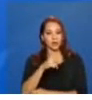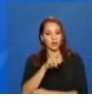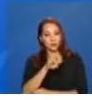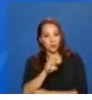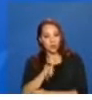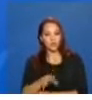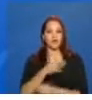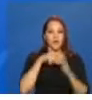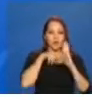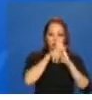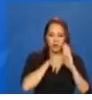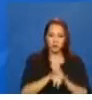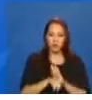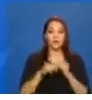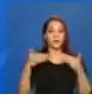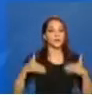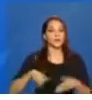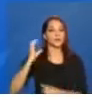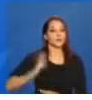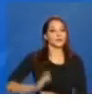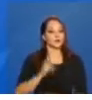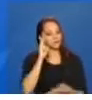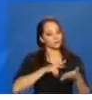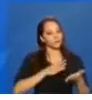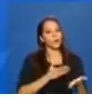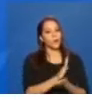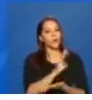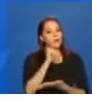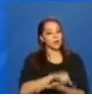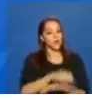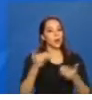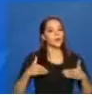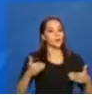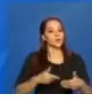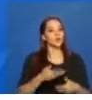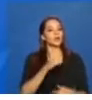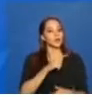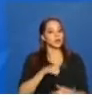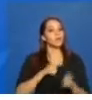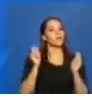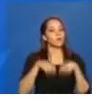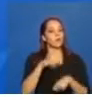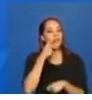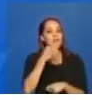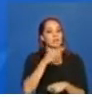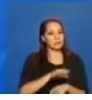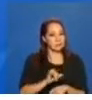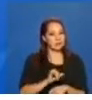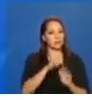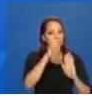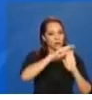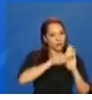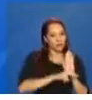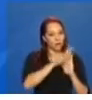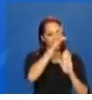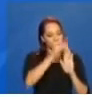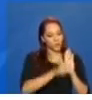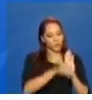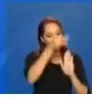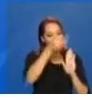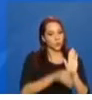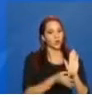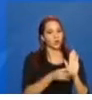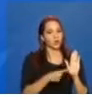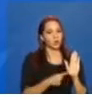analisado, atestado pelo Ministério da Cidadania, que é o ministério competente para dizer se as regras estão adequadas, e